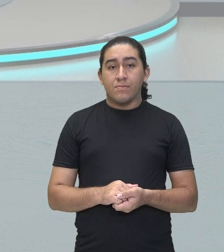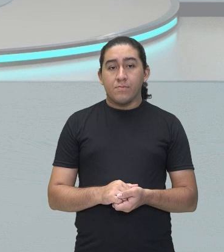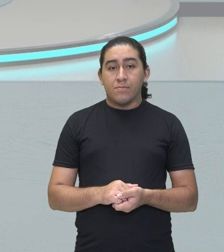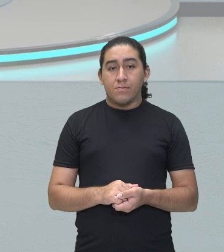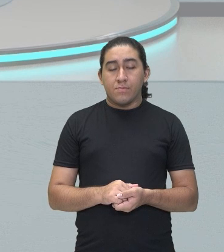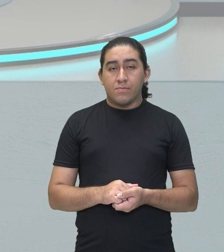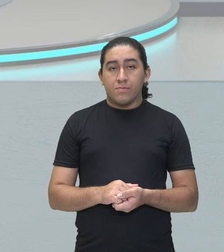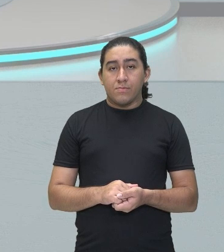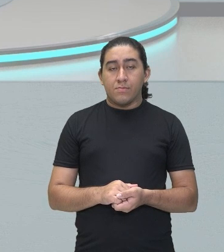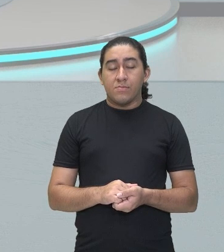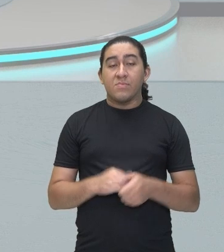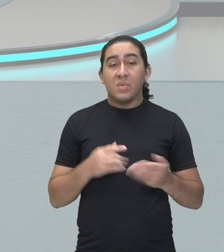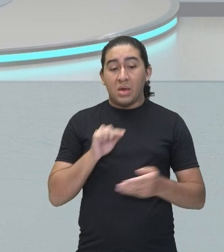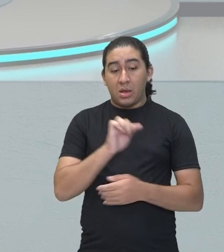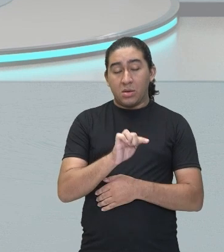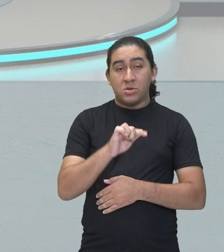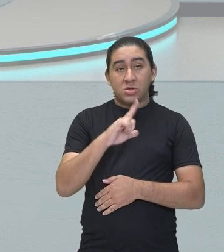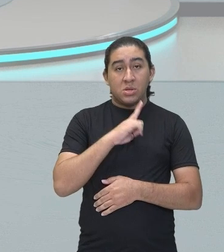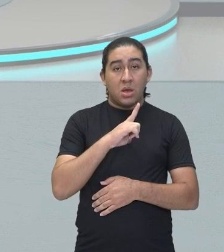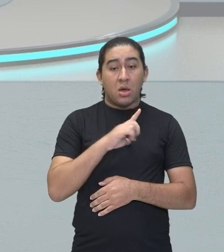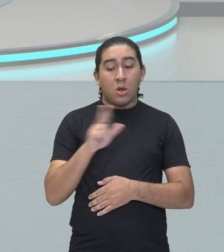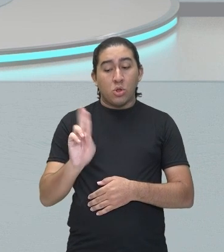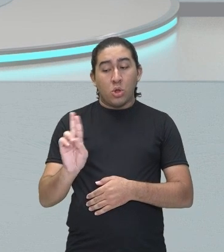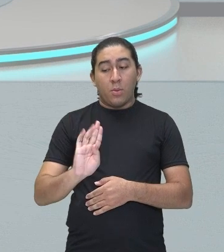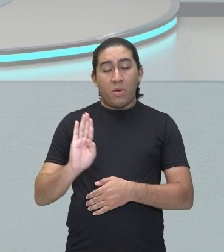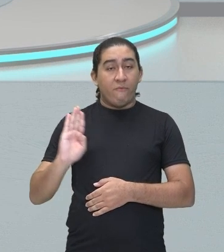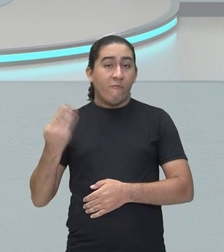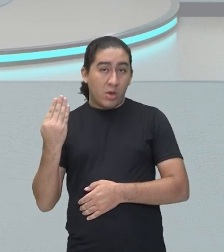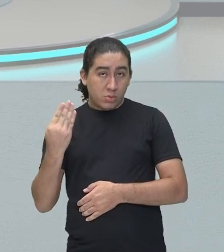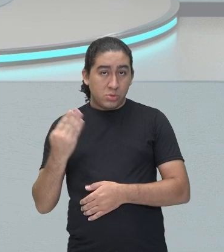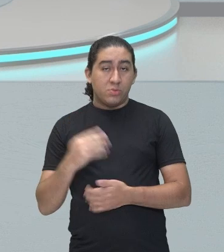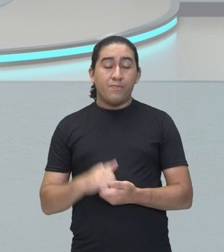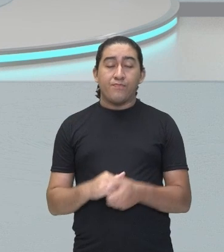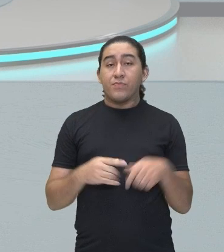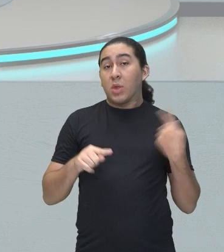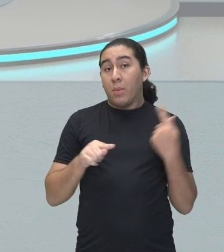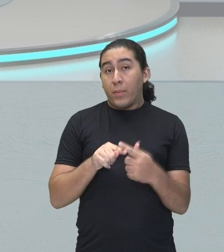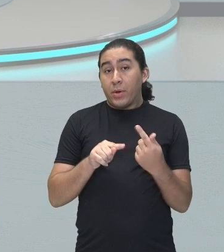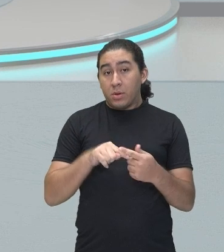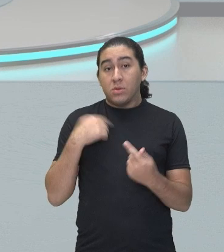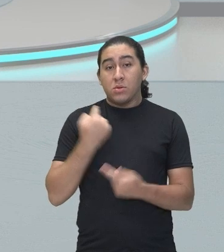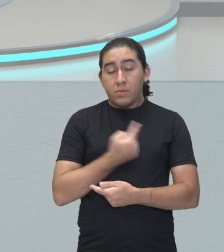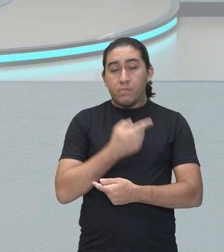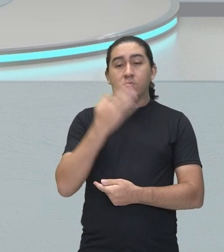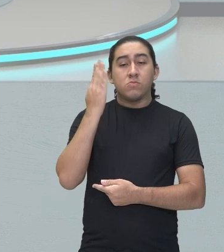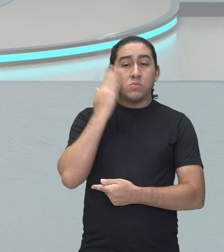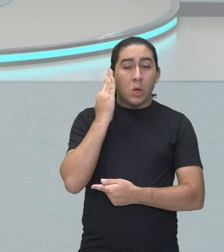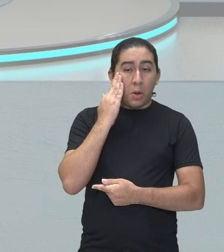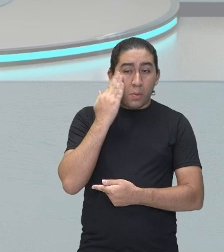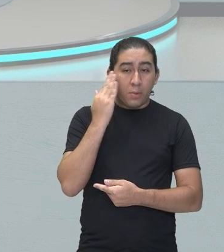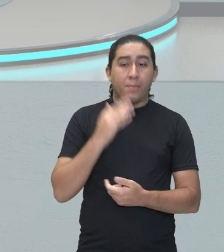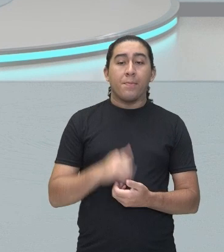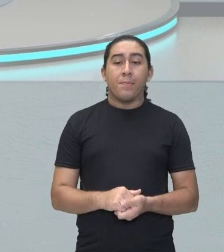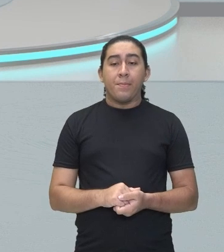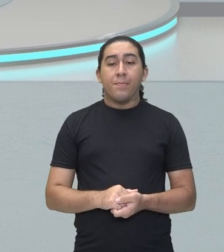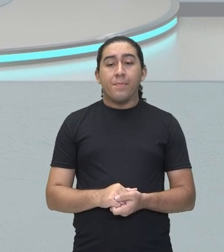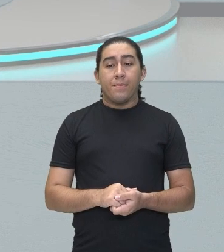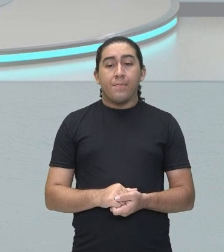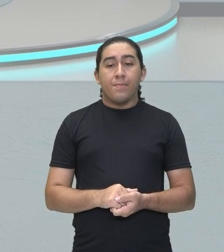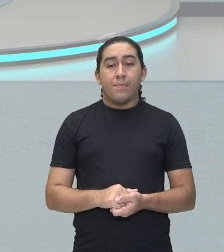têm pseudônimos. Por que pseudônimos? Nós sabemos que todo poeta, a maioria dos poetas, pelo